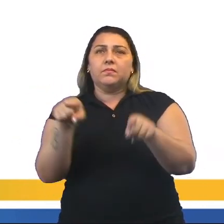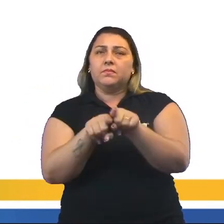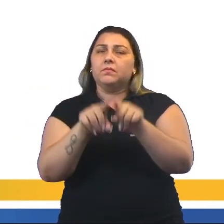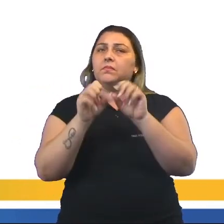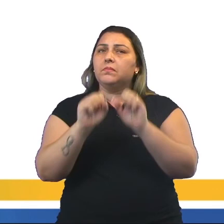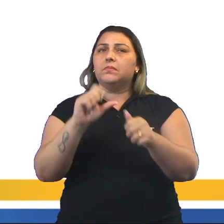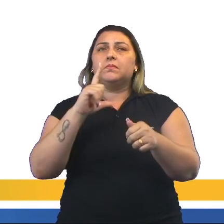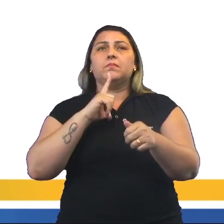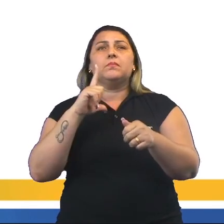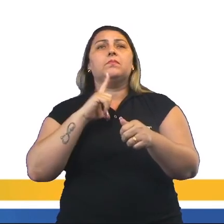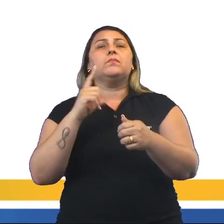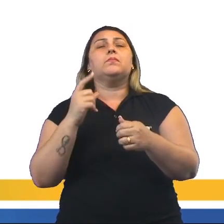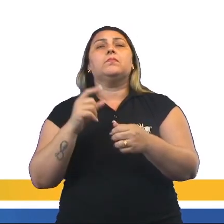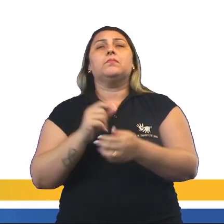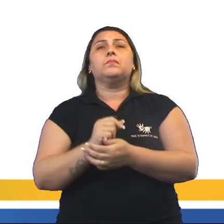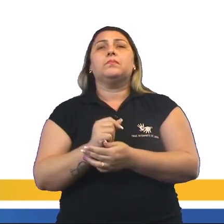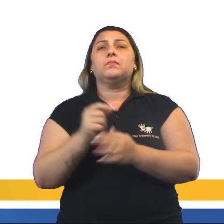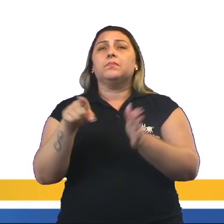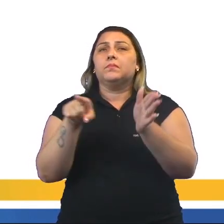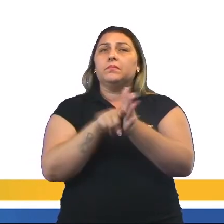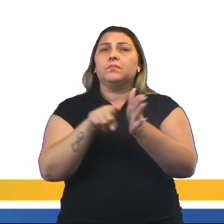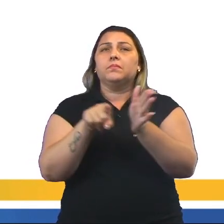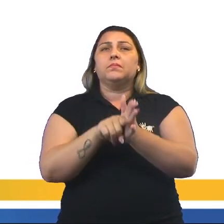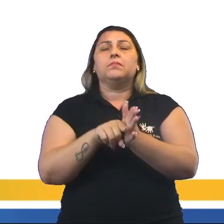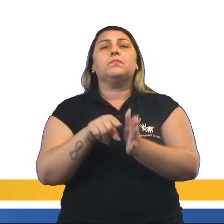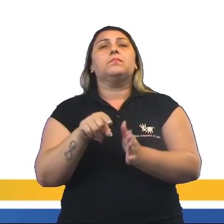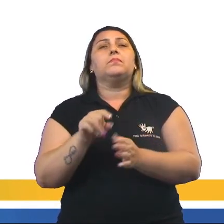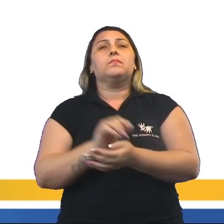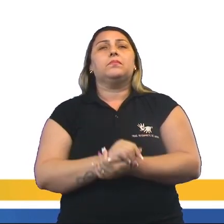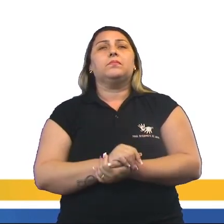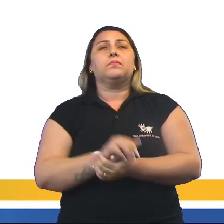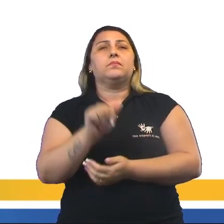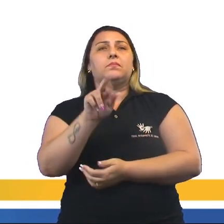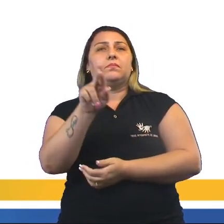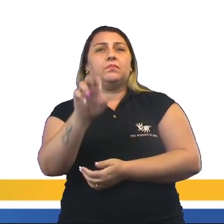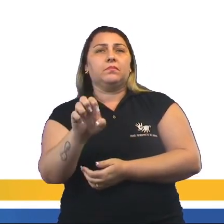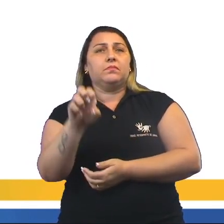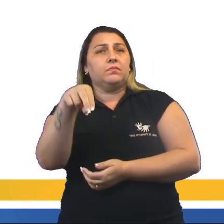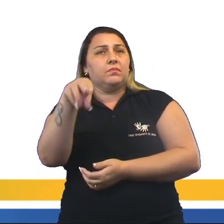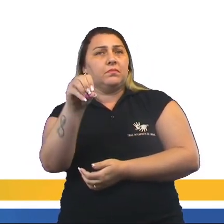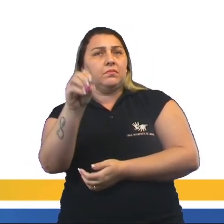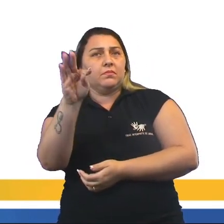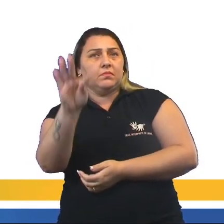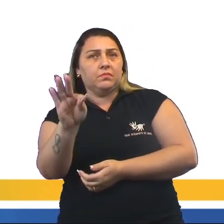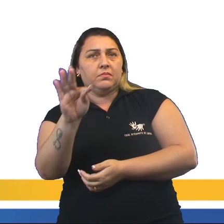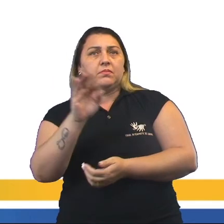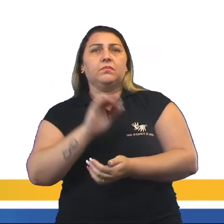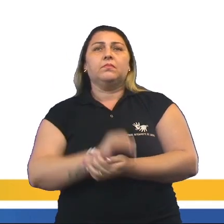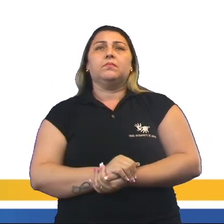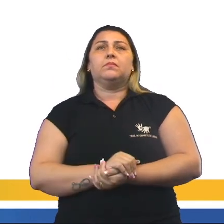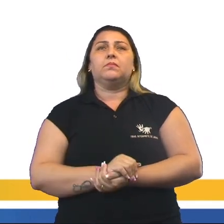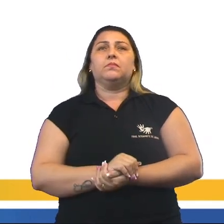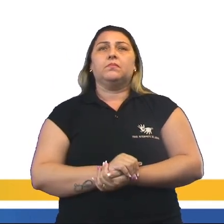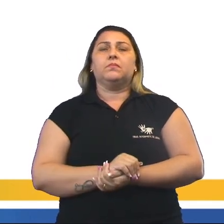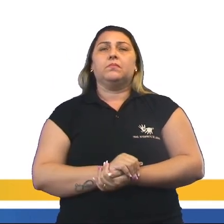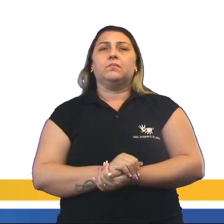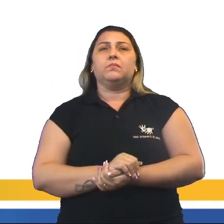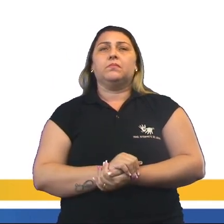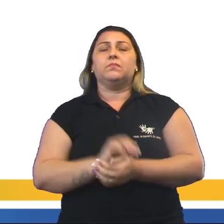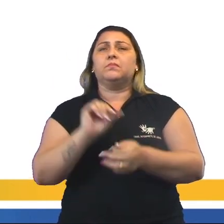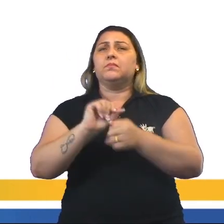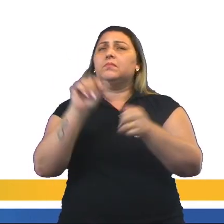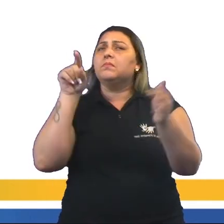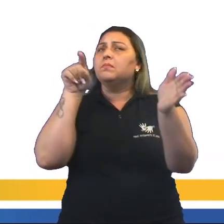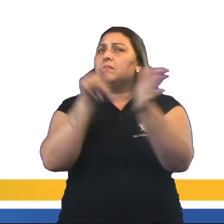você teria para formar essa frase na negativa aí seria colocar are not, que é a forma não conjugada. E para fazer